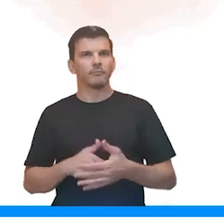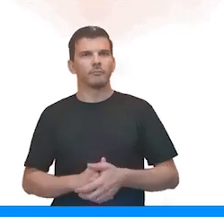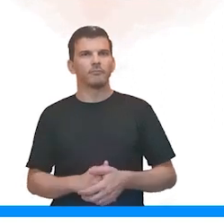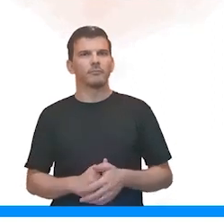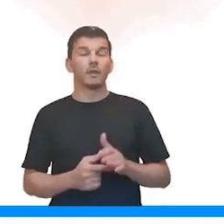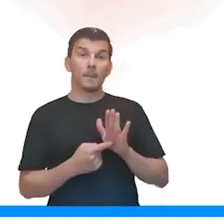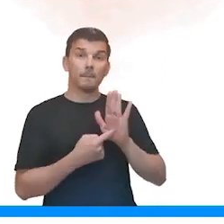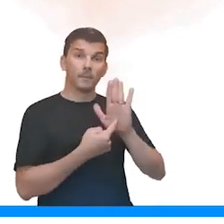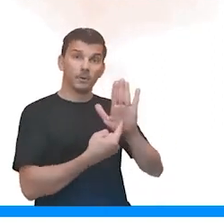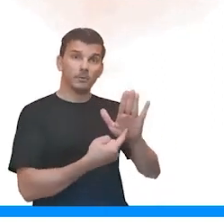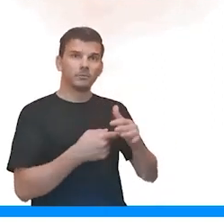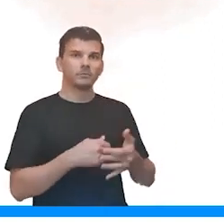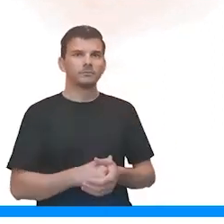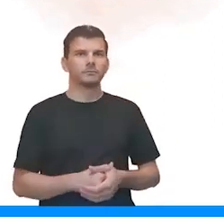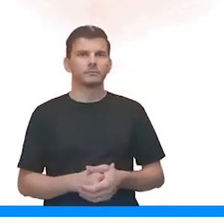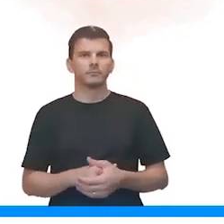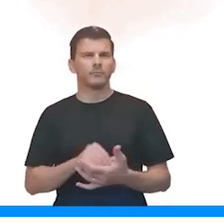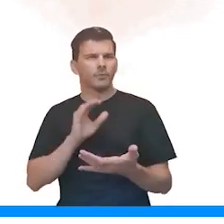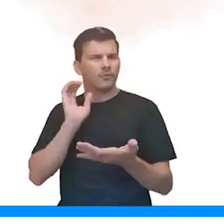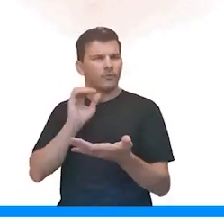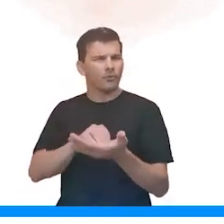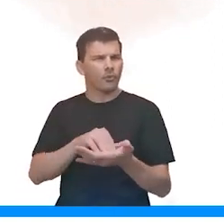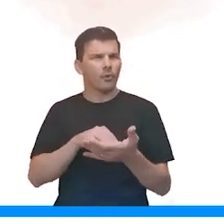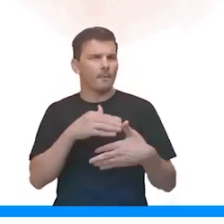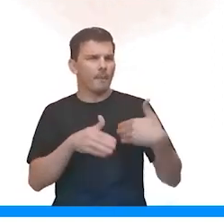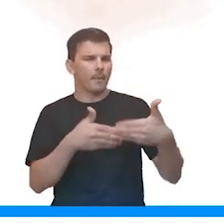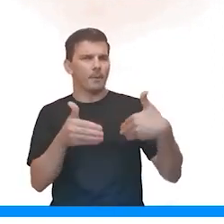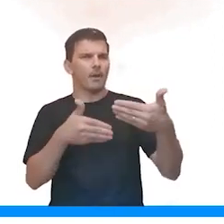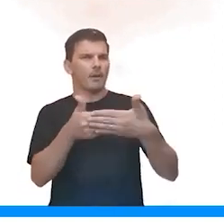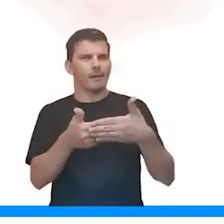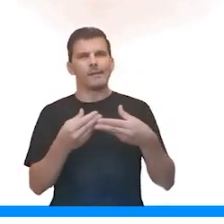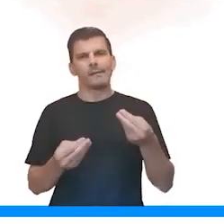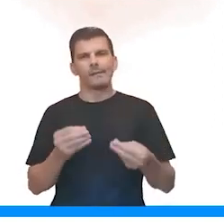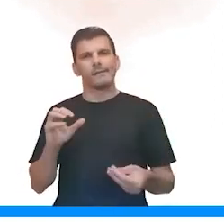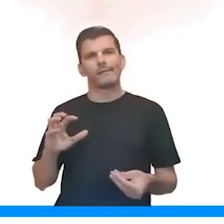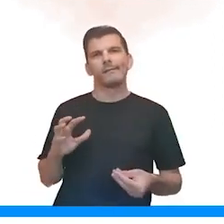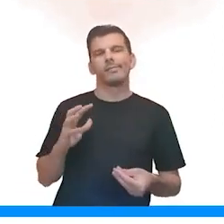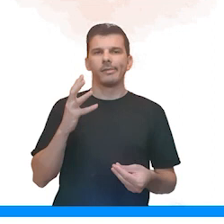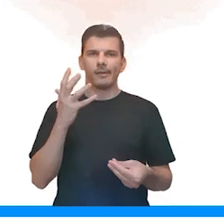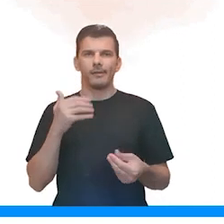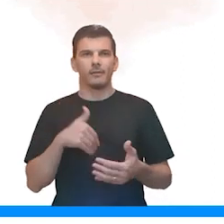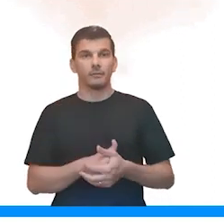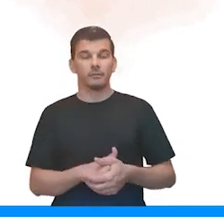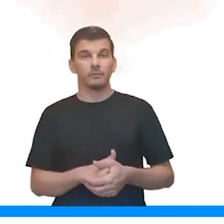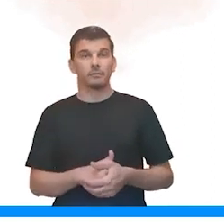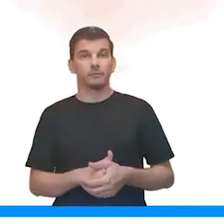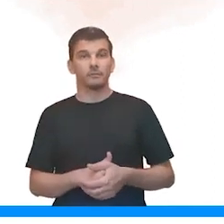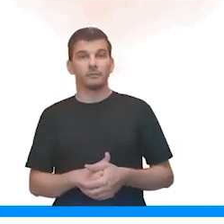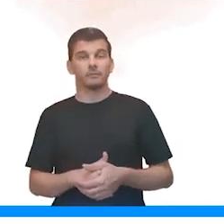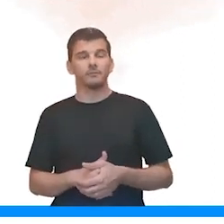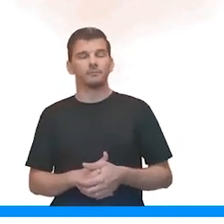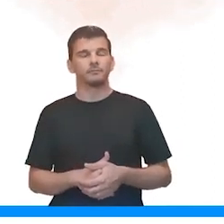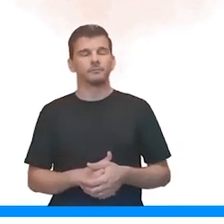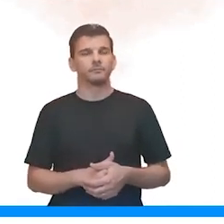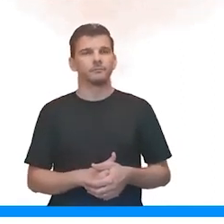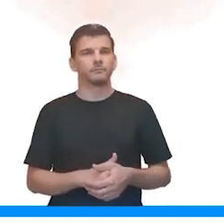volume é sempre esse pontinho azul que eu estou falando aqui, ó, que eu estou mostrando aqui. Então esse último processo,